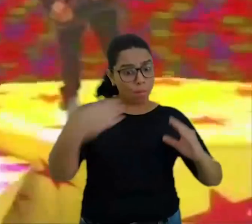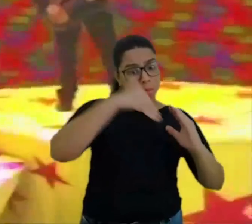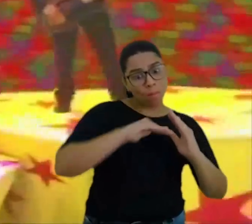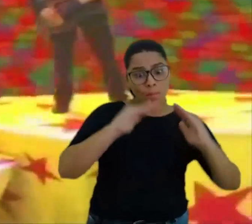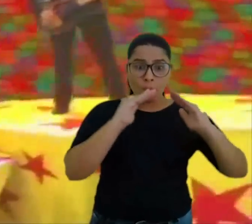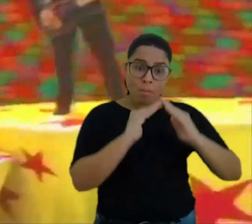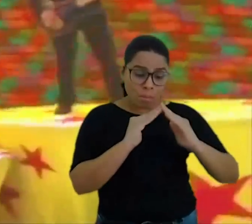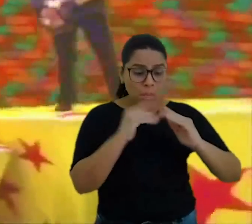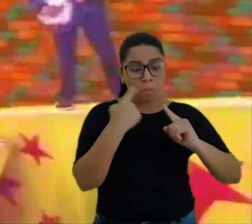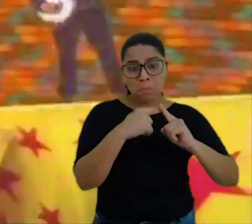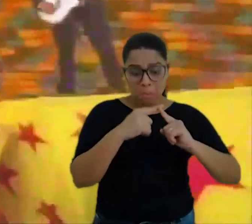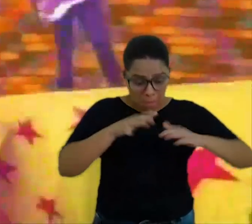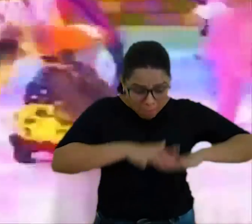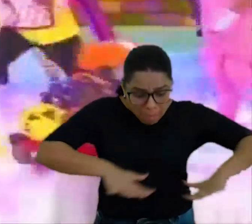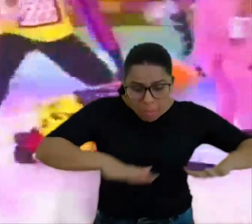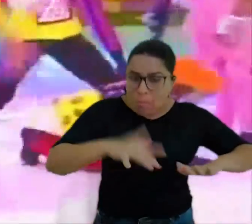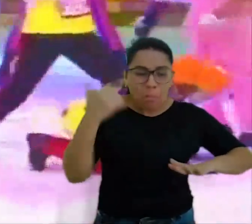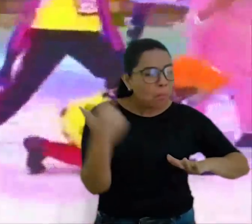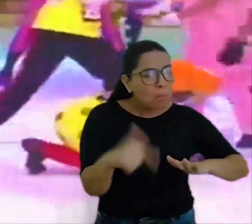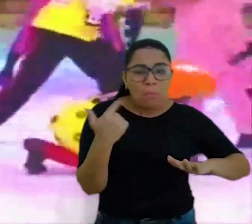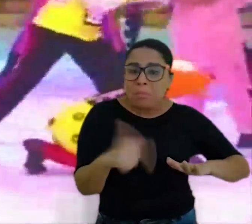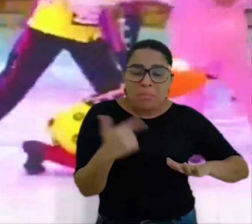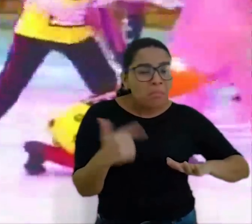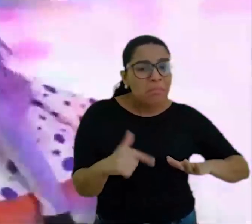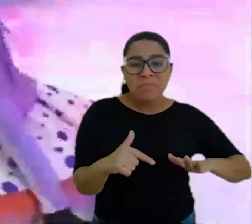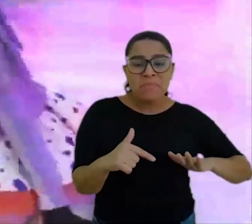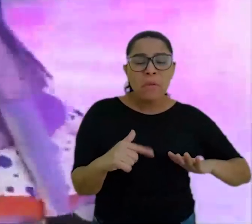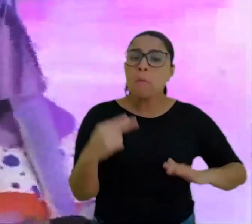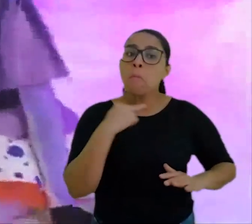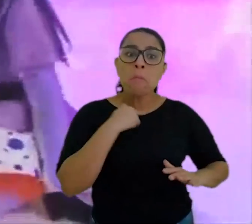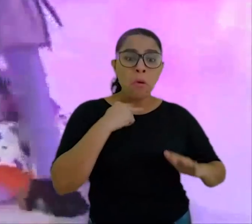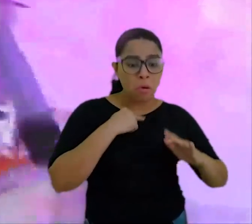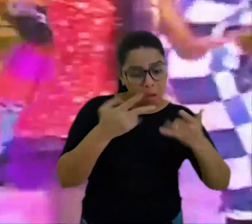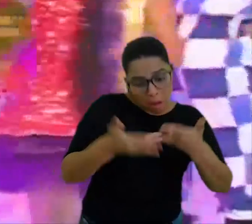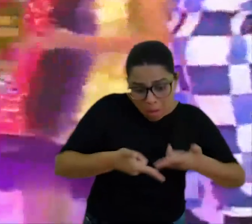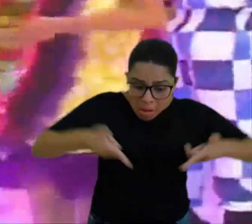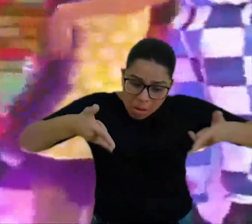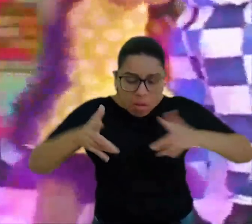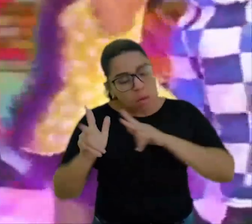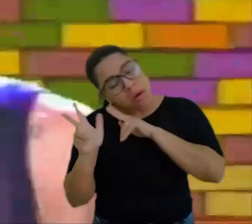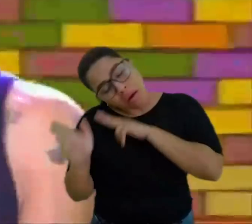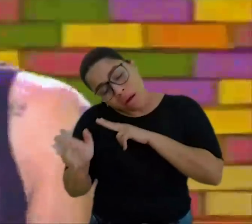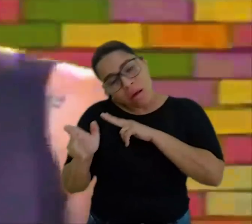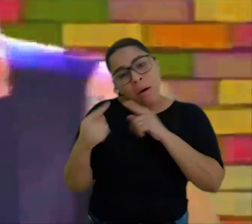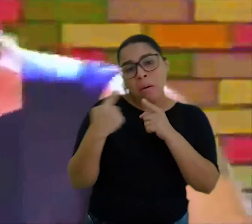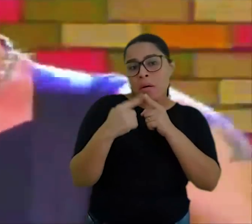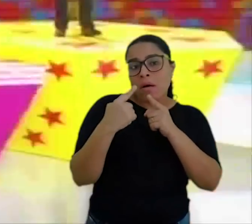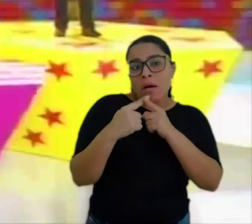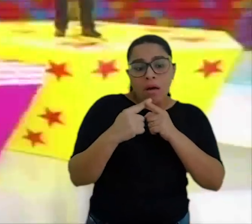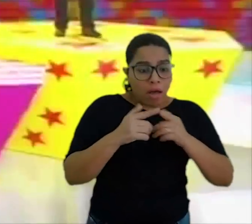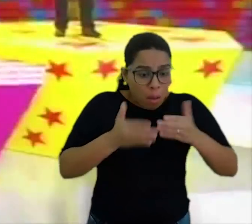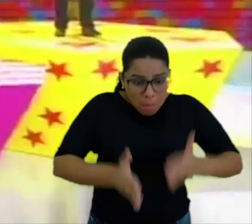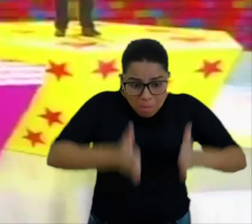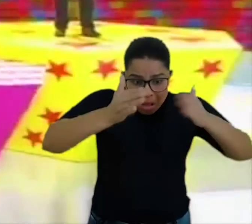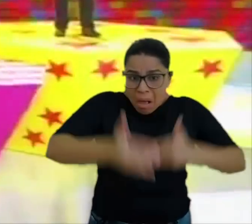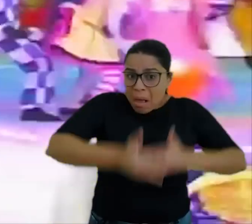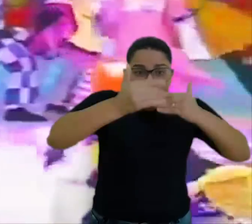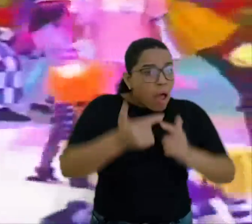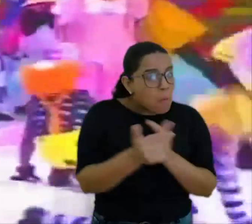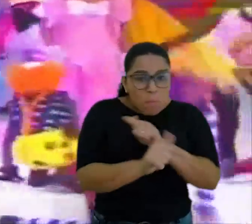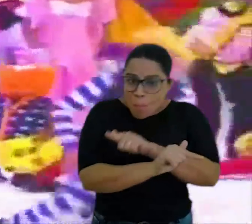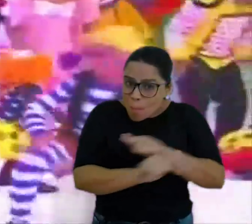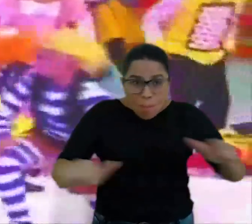na casa não tinha chão, ninguém podia dormir na rede, porque na casa não tinha